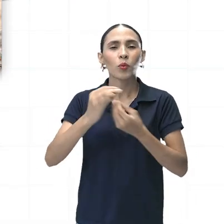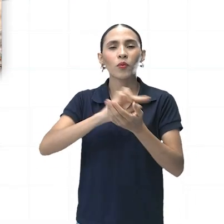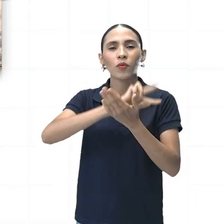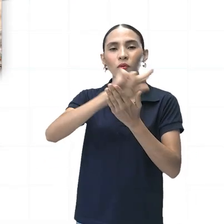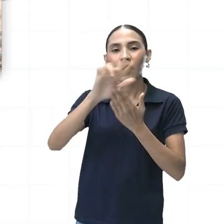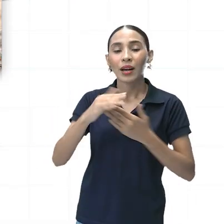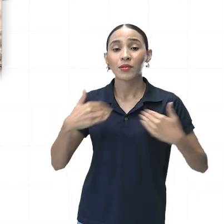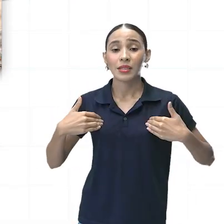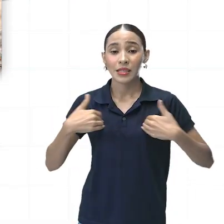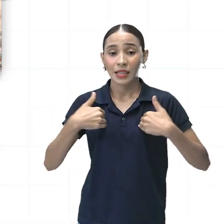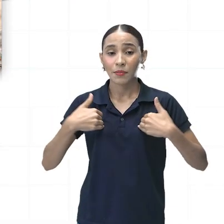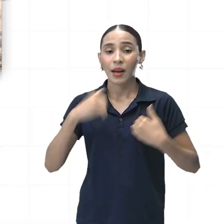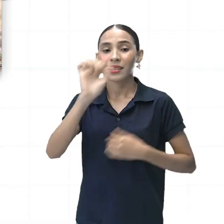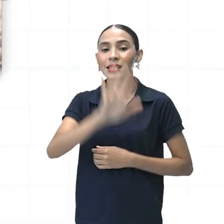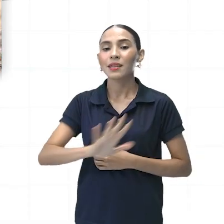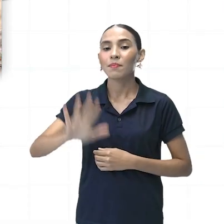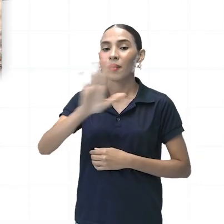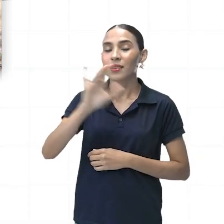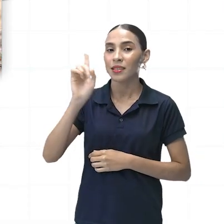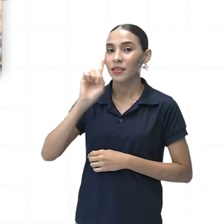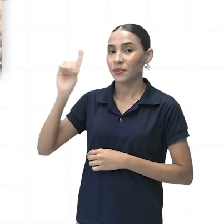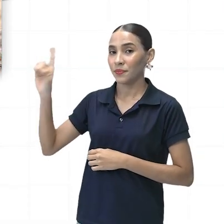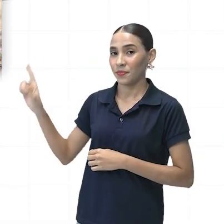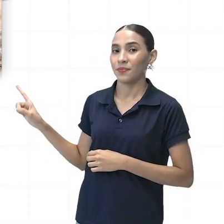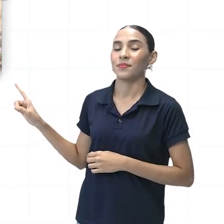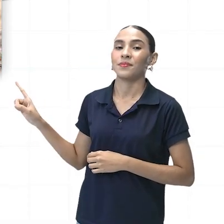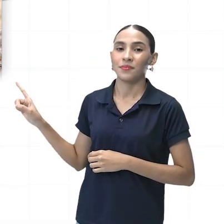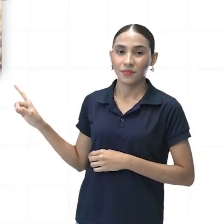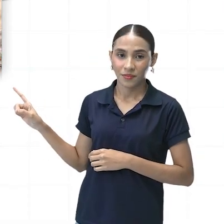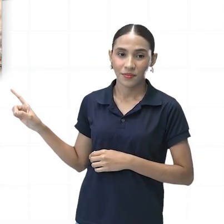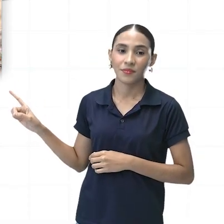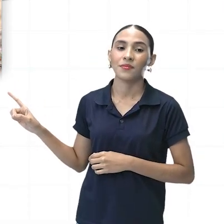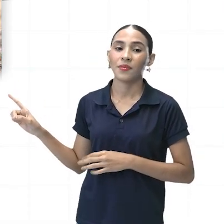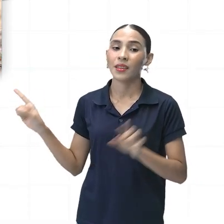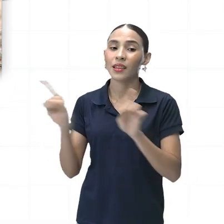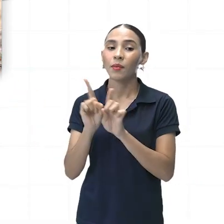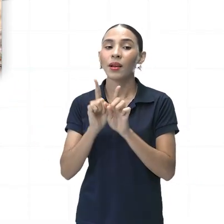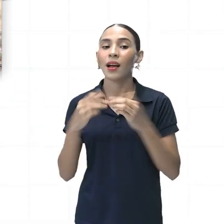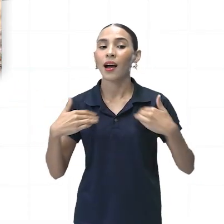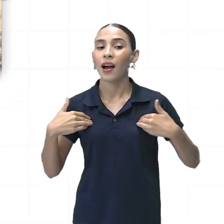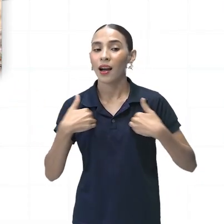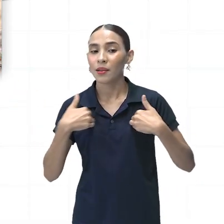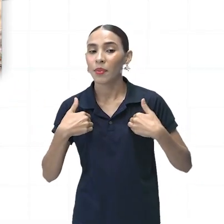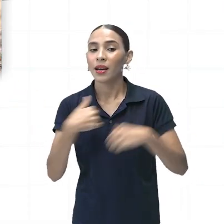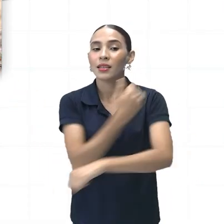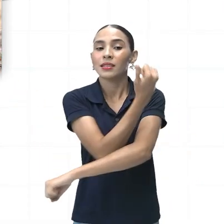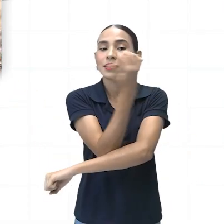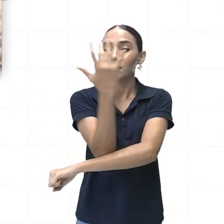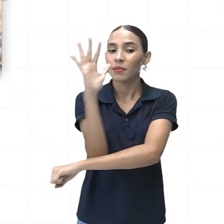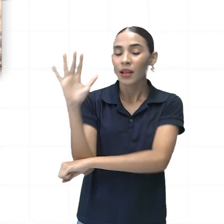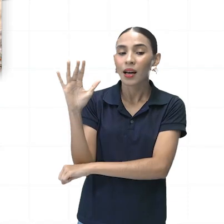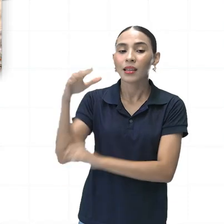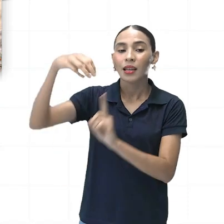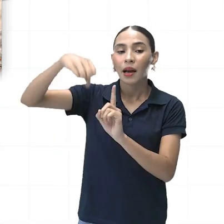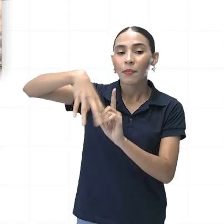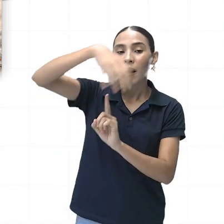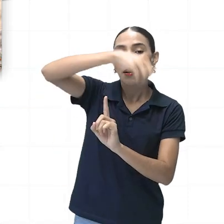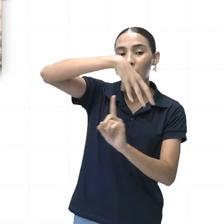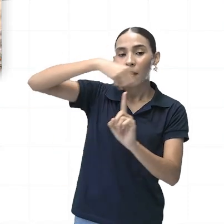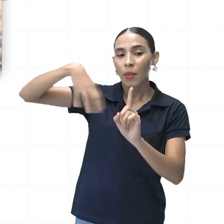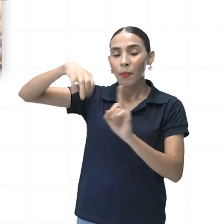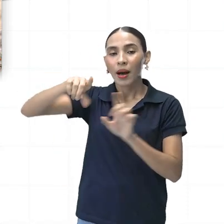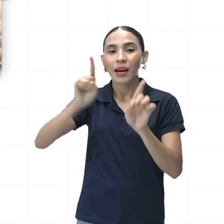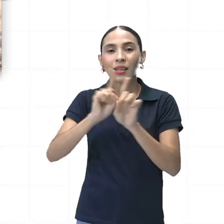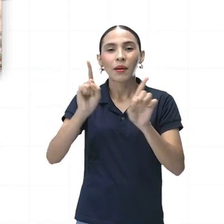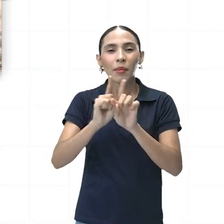vários animais aqui na nossa imagem, incluindo animais, as plantas, os fungos e